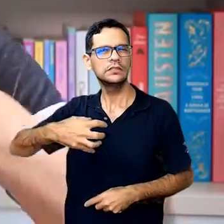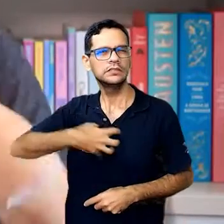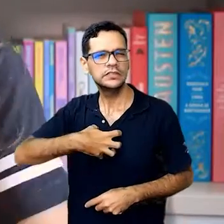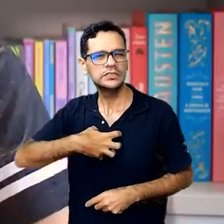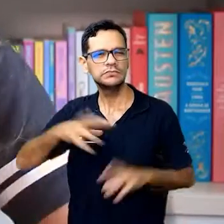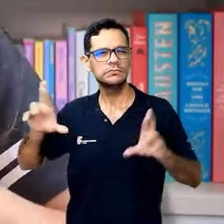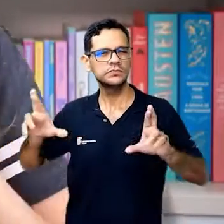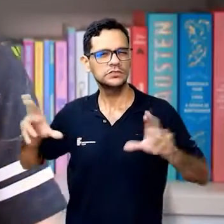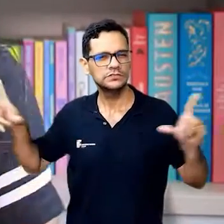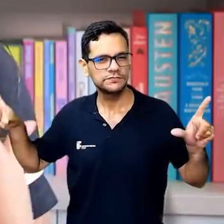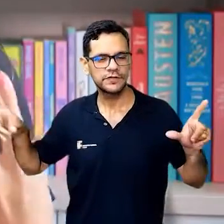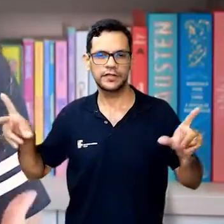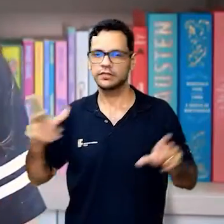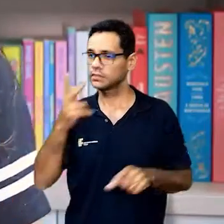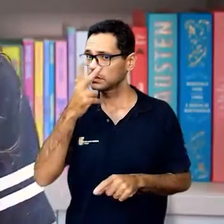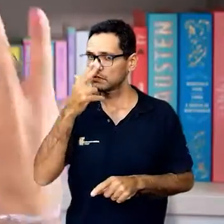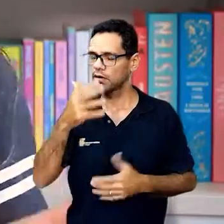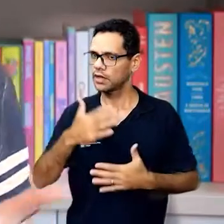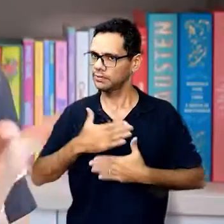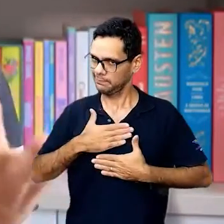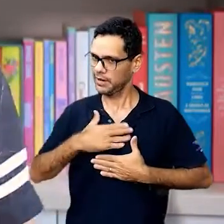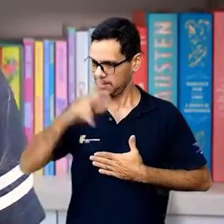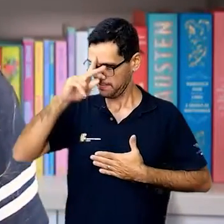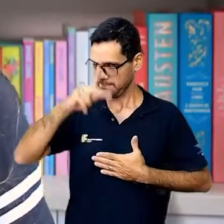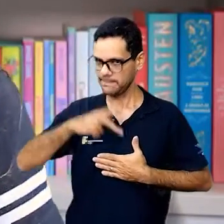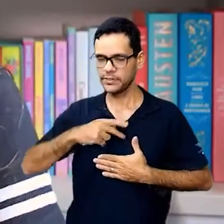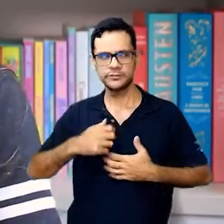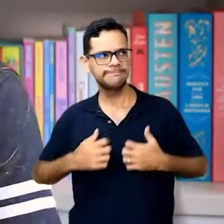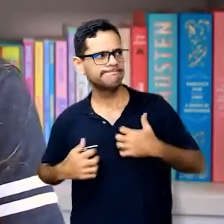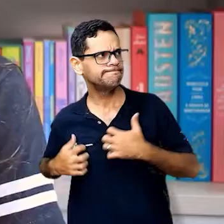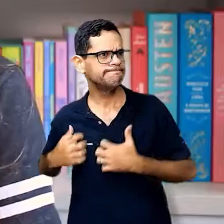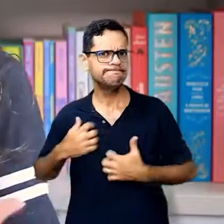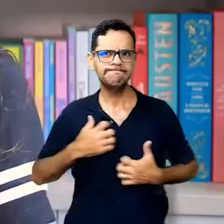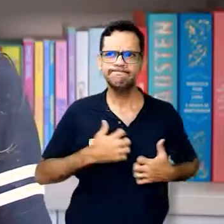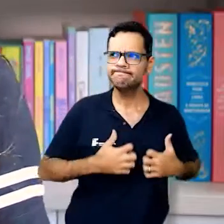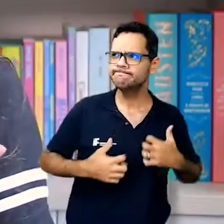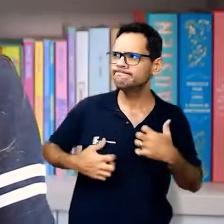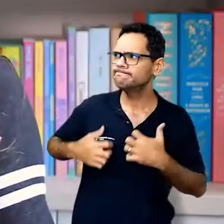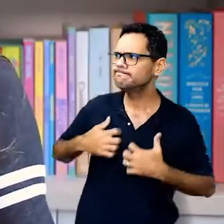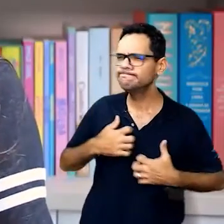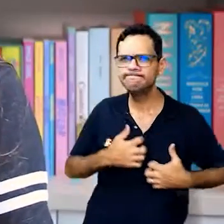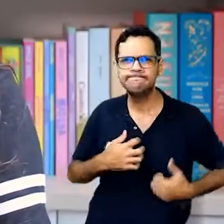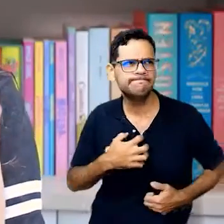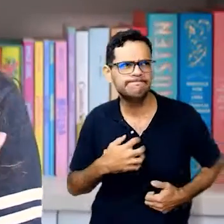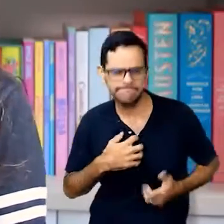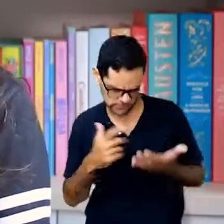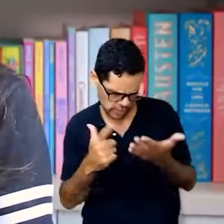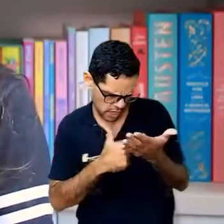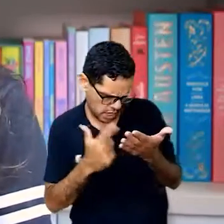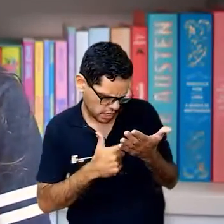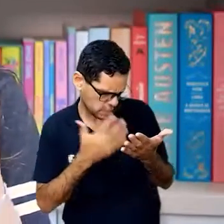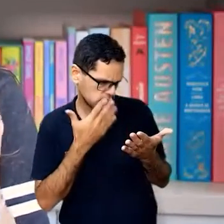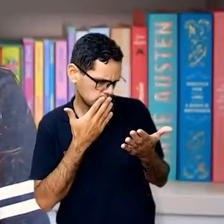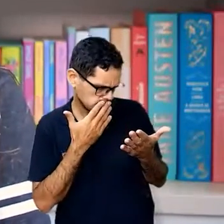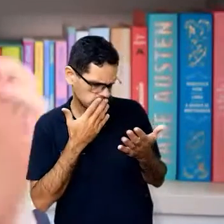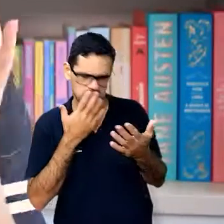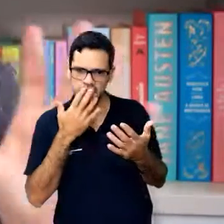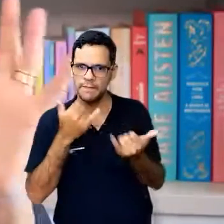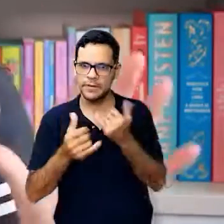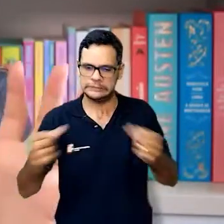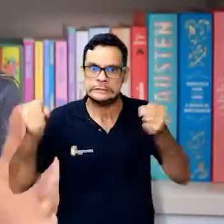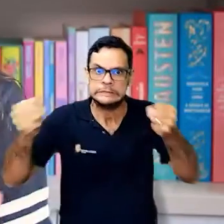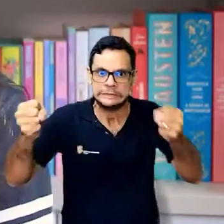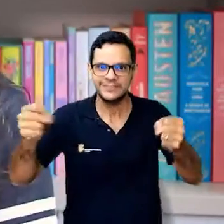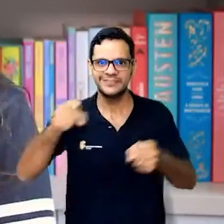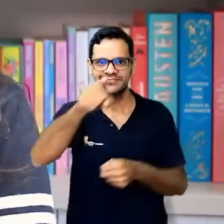tenha sentimentos diferentes durante a leitura. E é isso que mais mexe comigo, né? Você, tipo, ter sensações, assim, diferentes com a leitura, um livro realmente